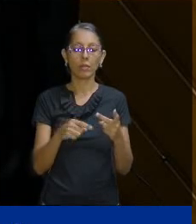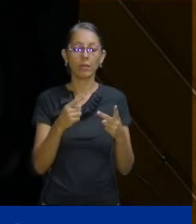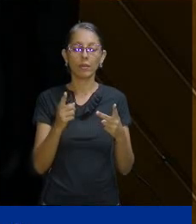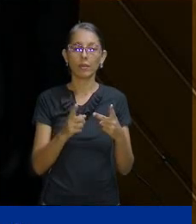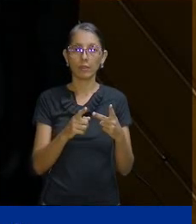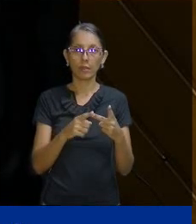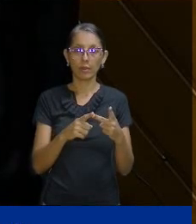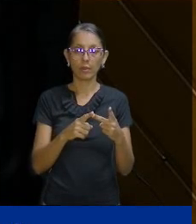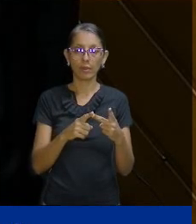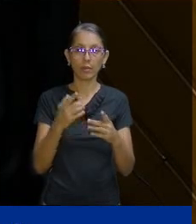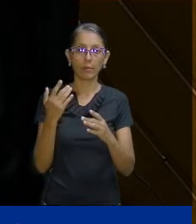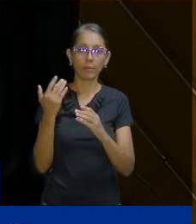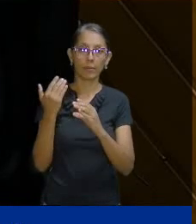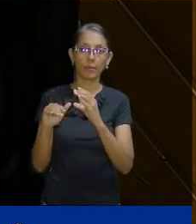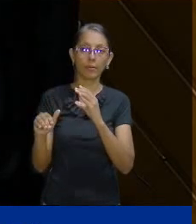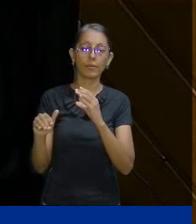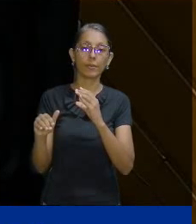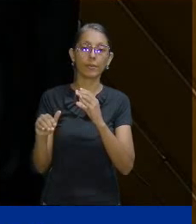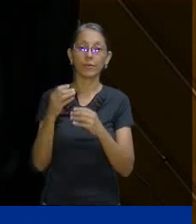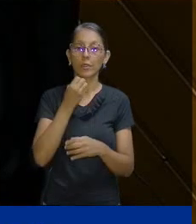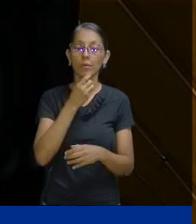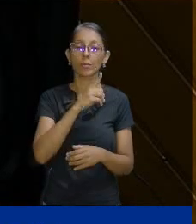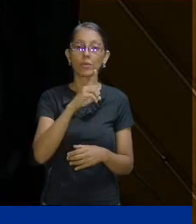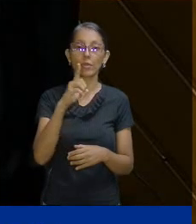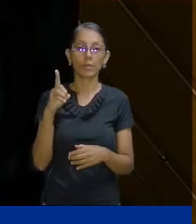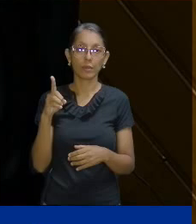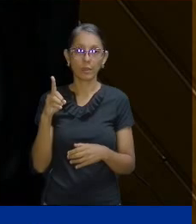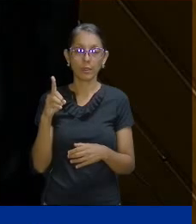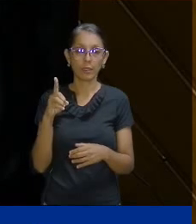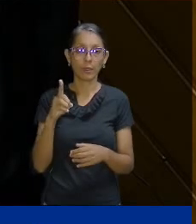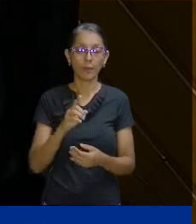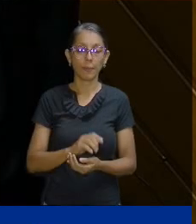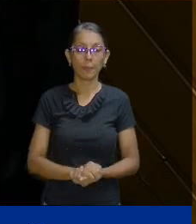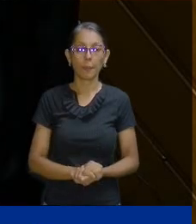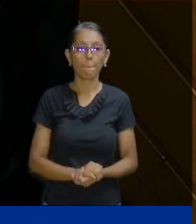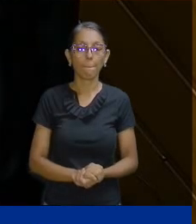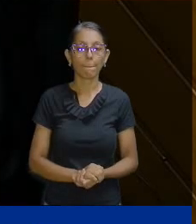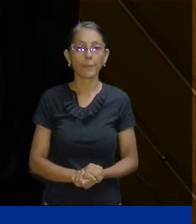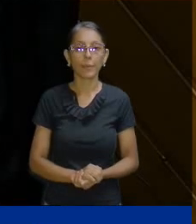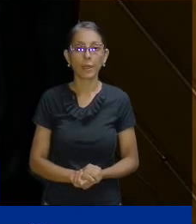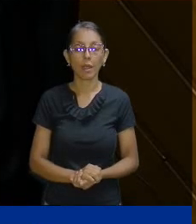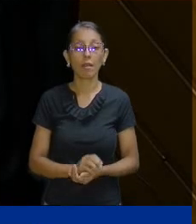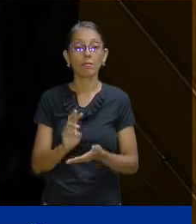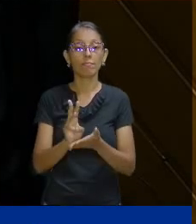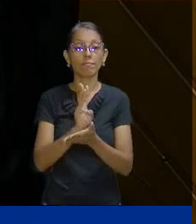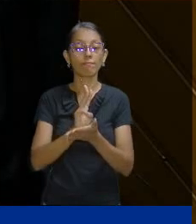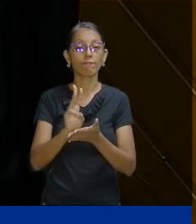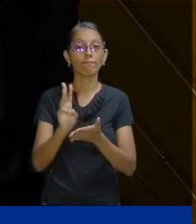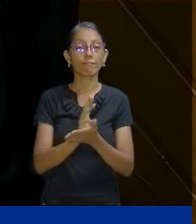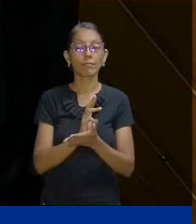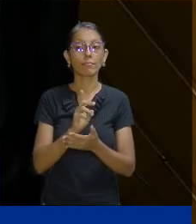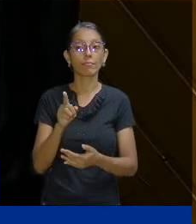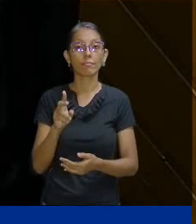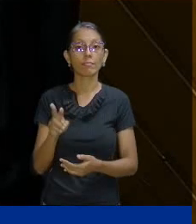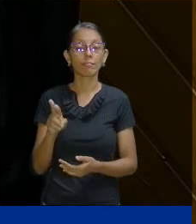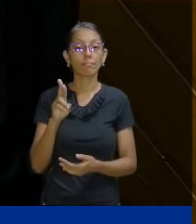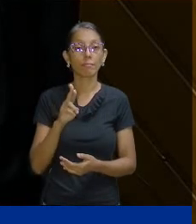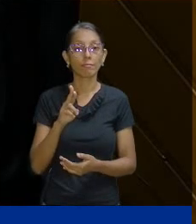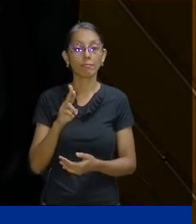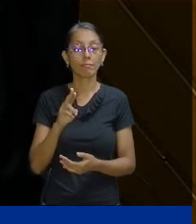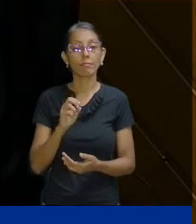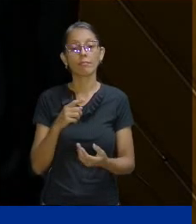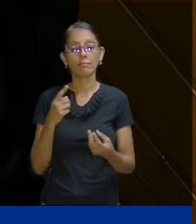mensagem genérica de bom dia enviada pelo candidato Júlio César via WhatsApp, sem resposta ou interação